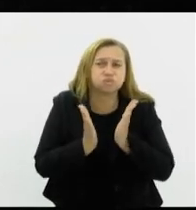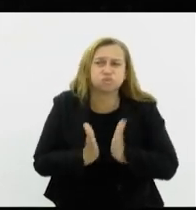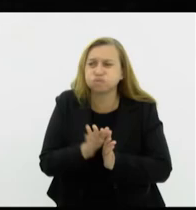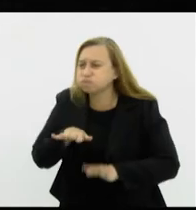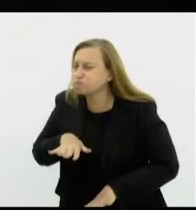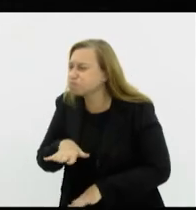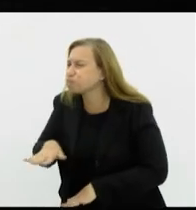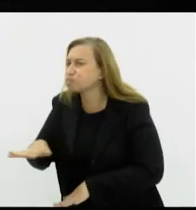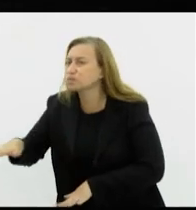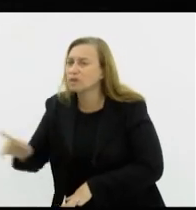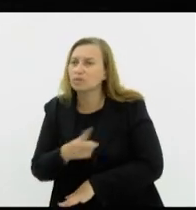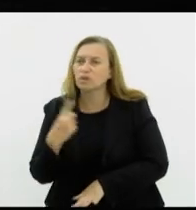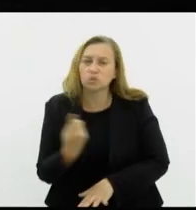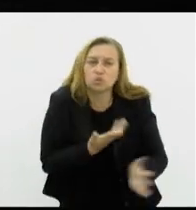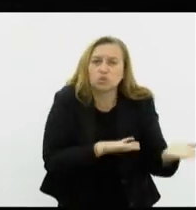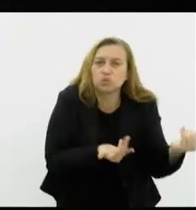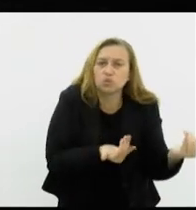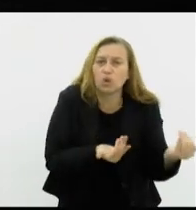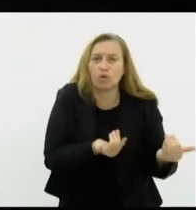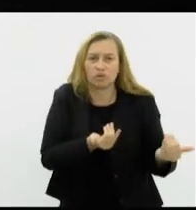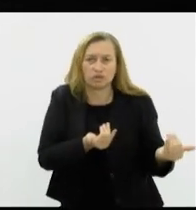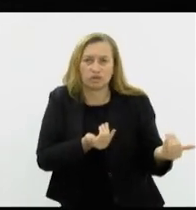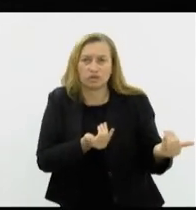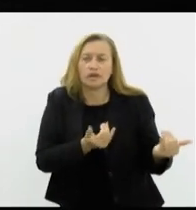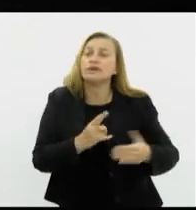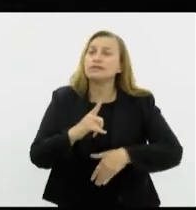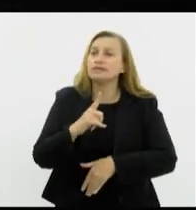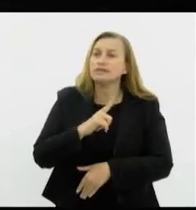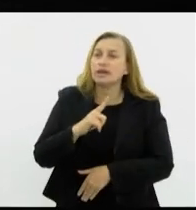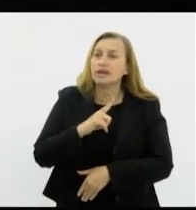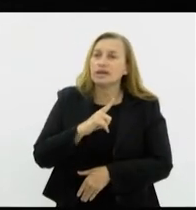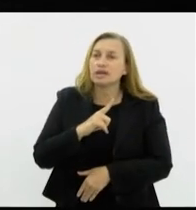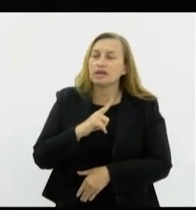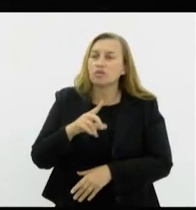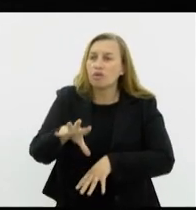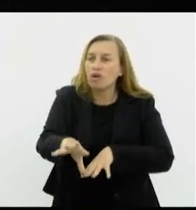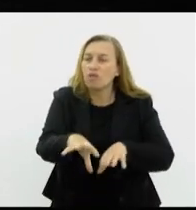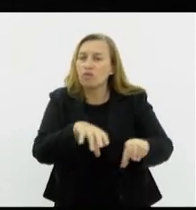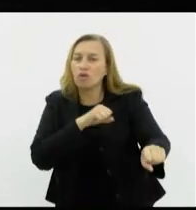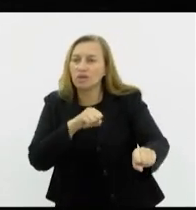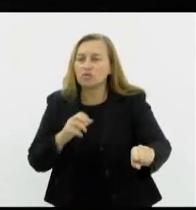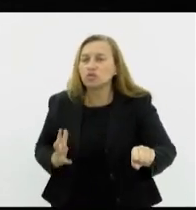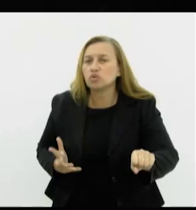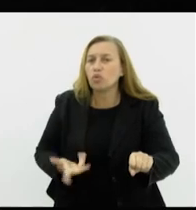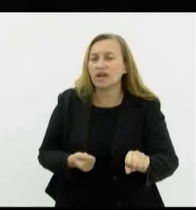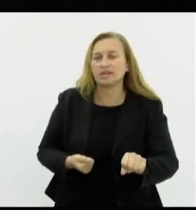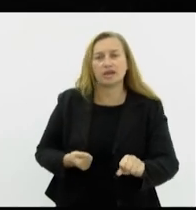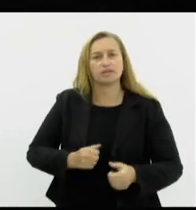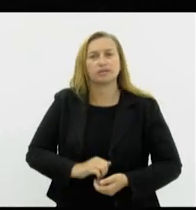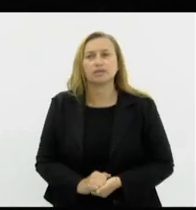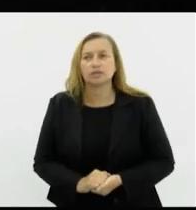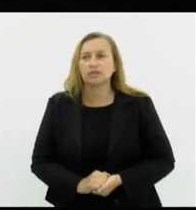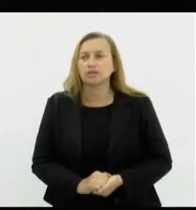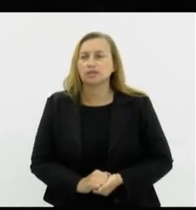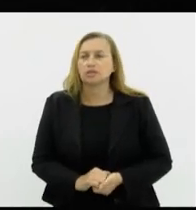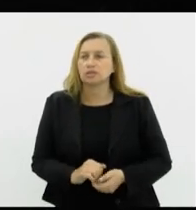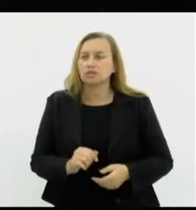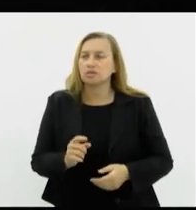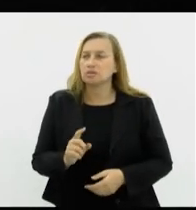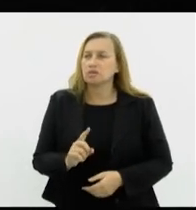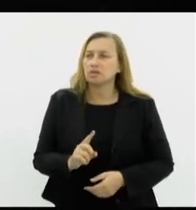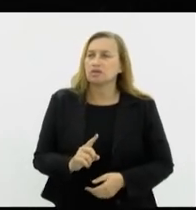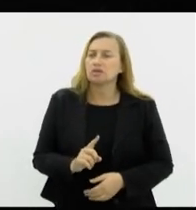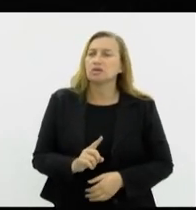periféricos, para que a nossa juventude ela tenha uma formação de qualidade. Não menos